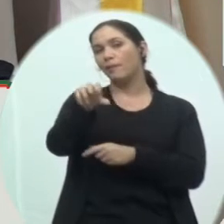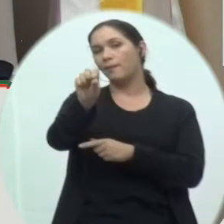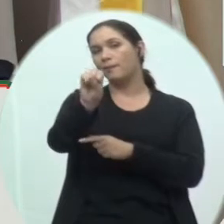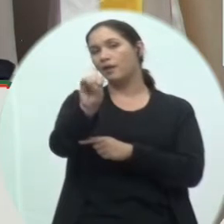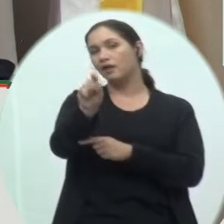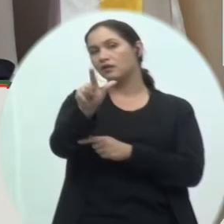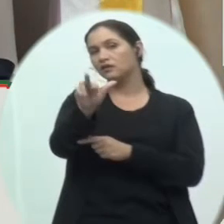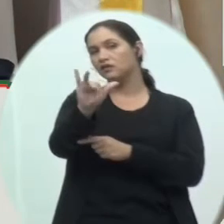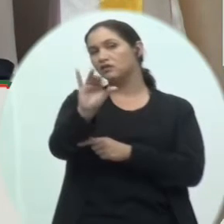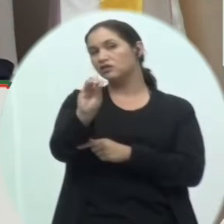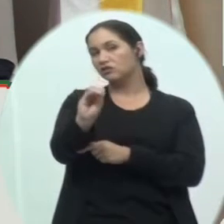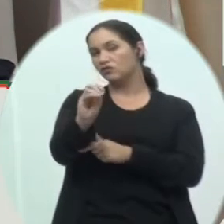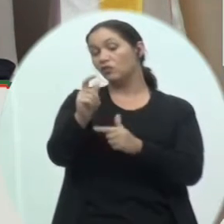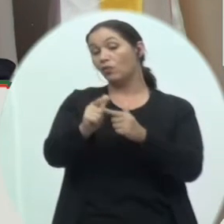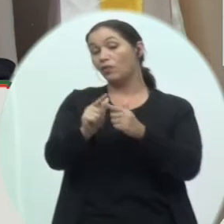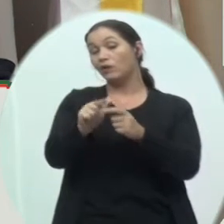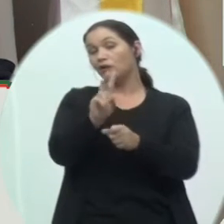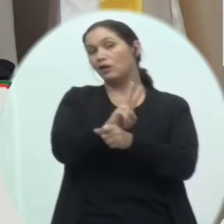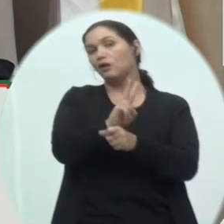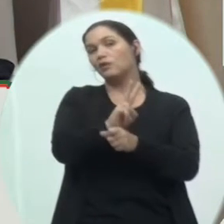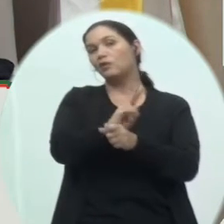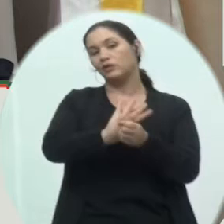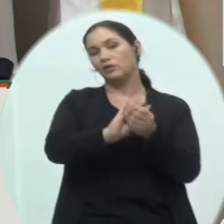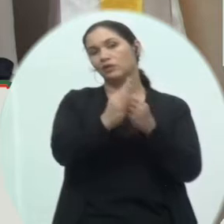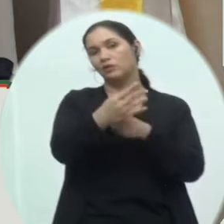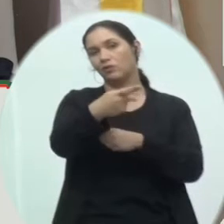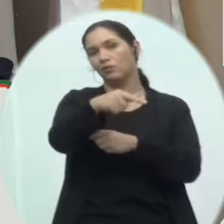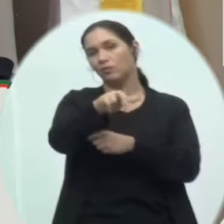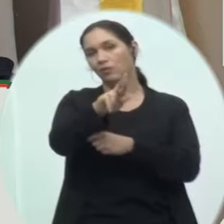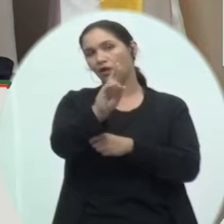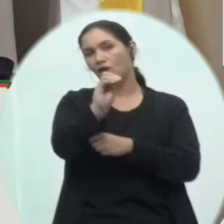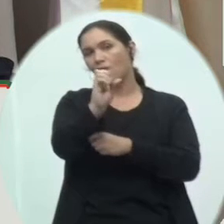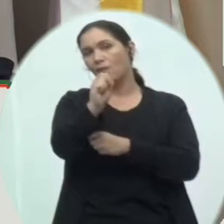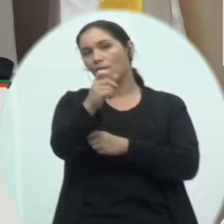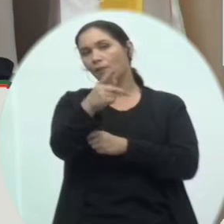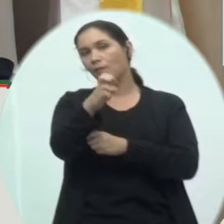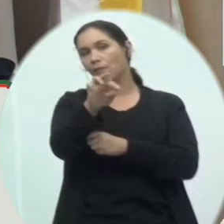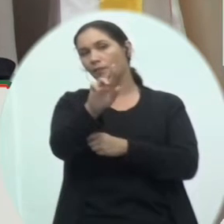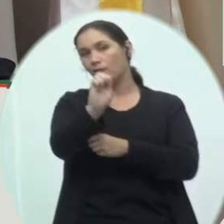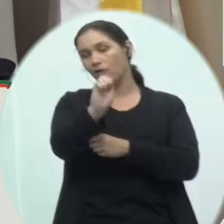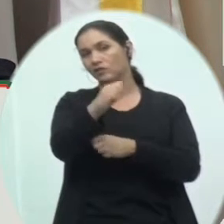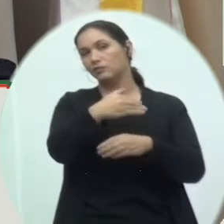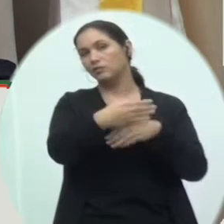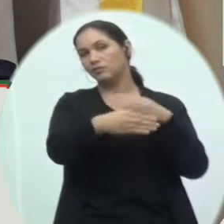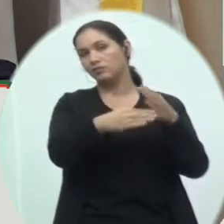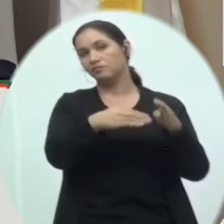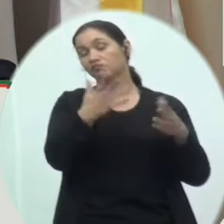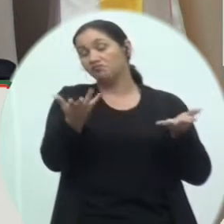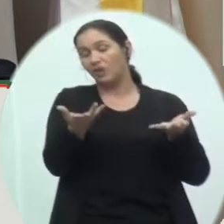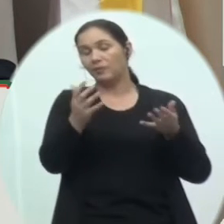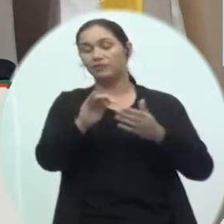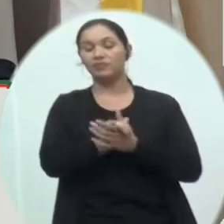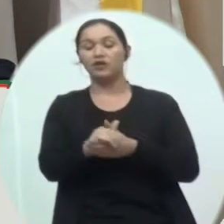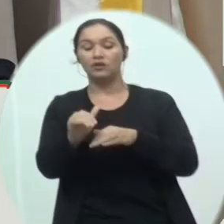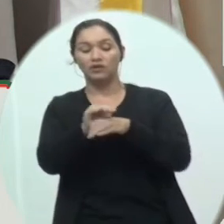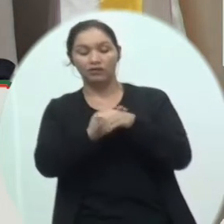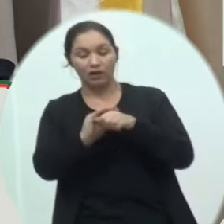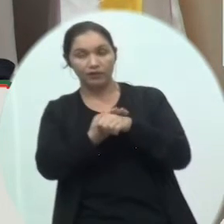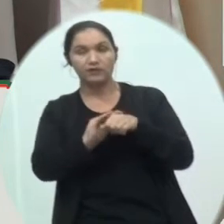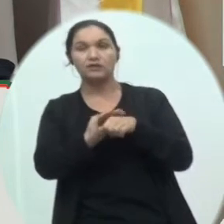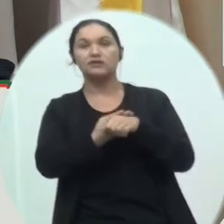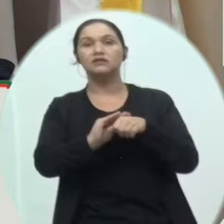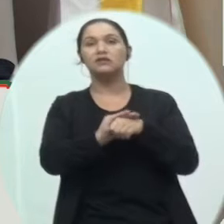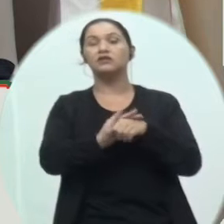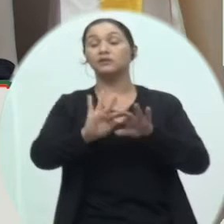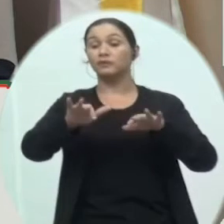Grande Próspera, que trabalha lá cuidando das obras lá, e a Ângela, que serve o café. E a